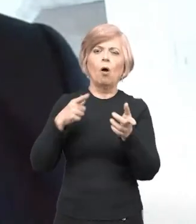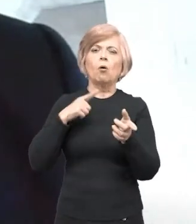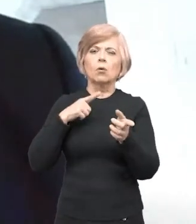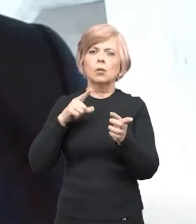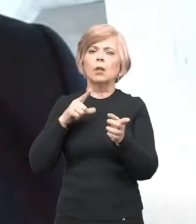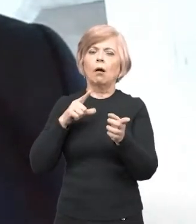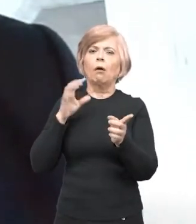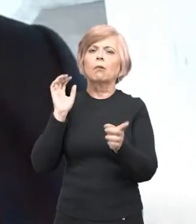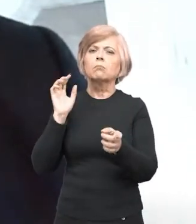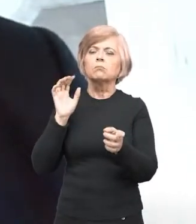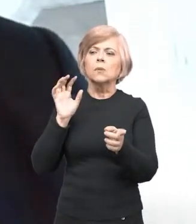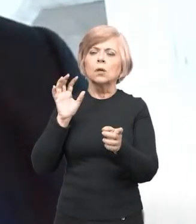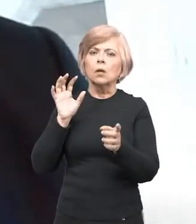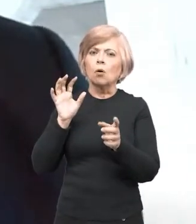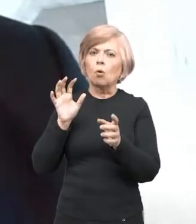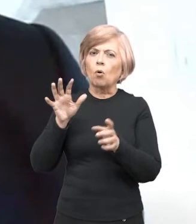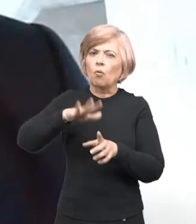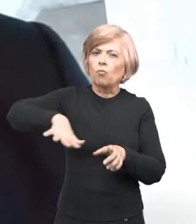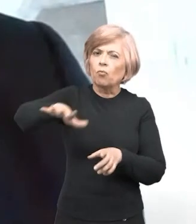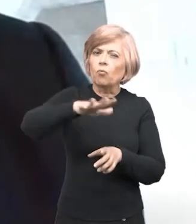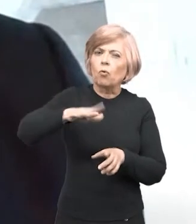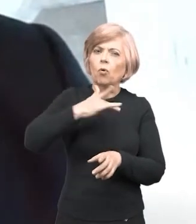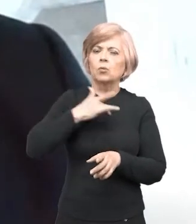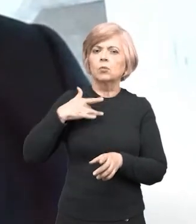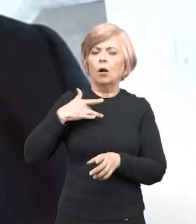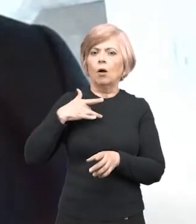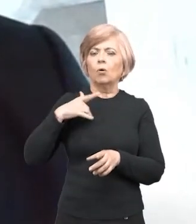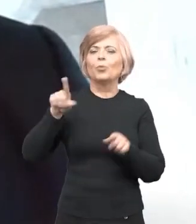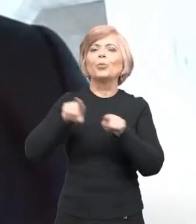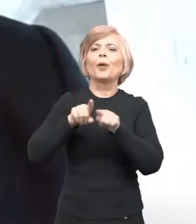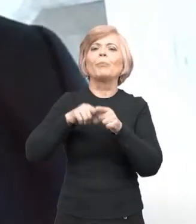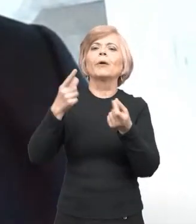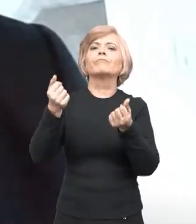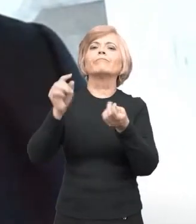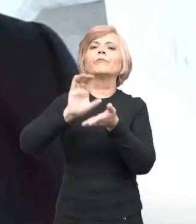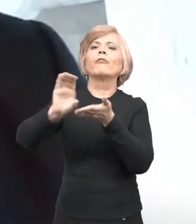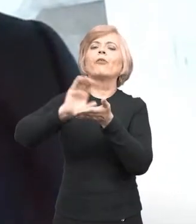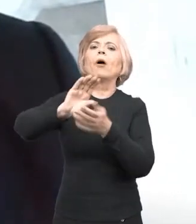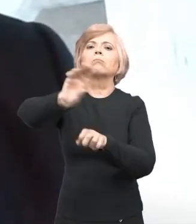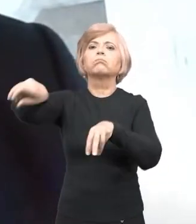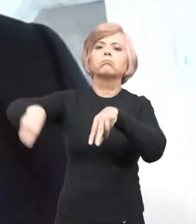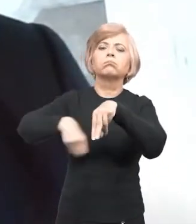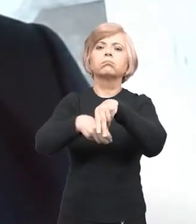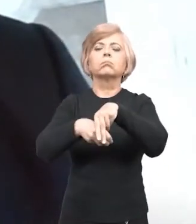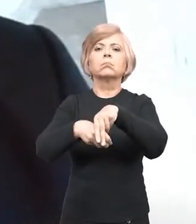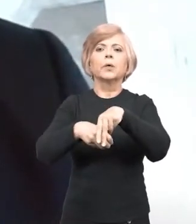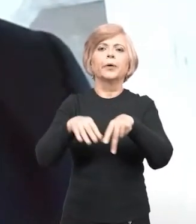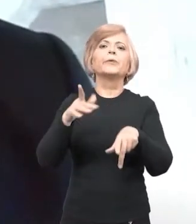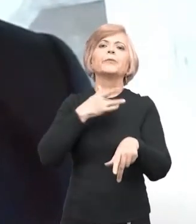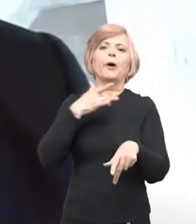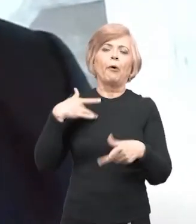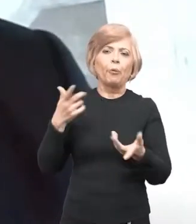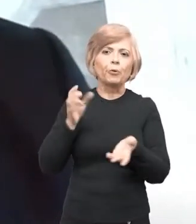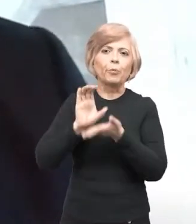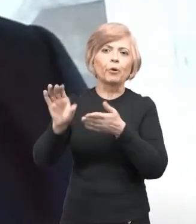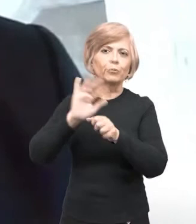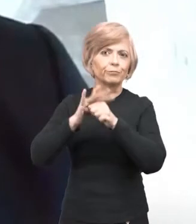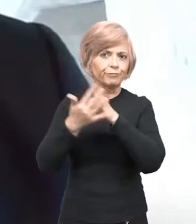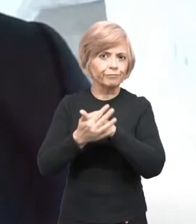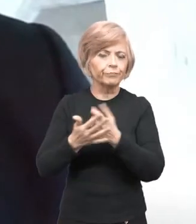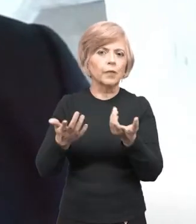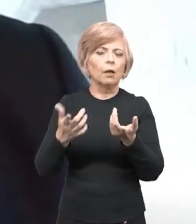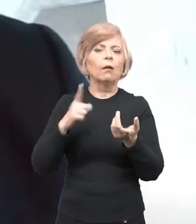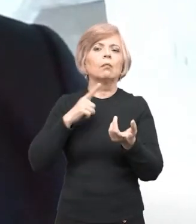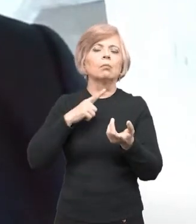desvios relacionados à saúde e desvios esses que tinham relação com a dispensa de licitação,